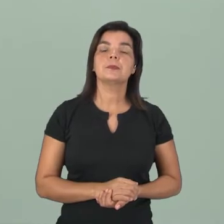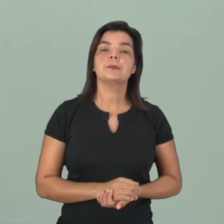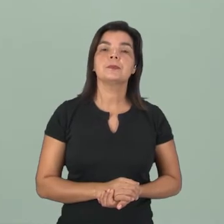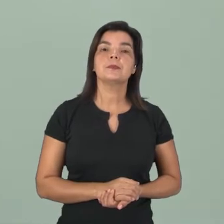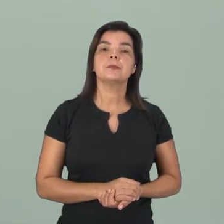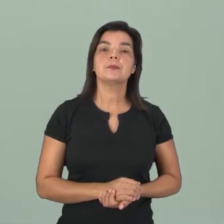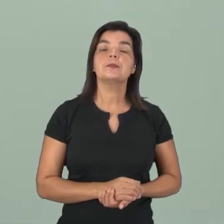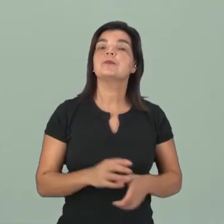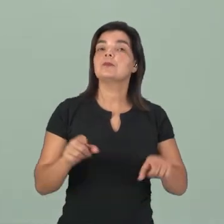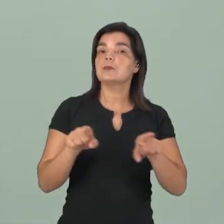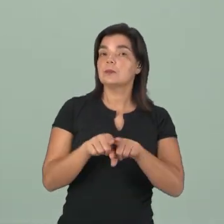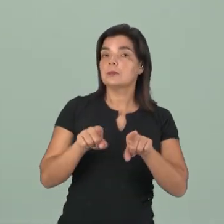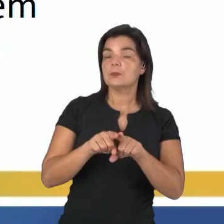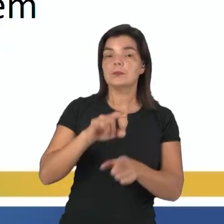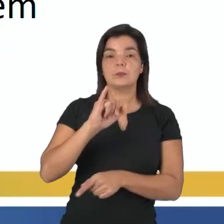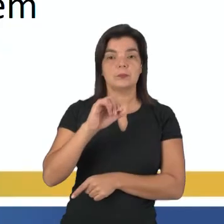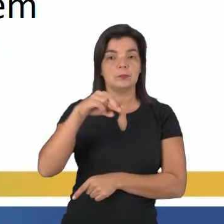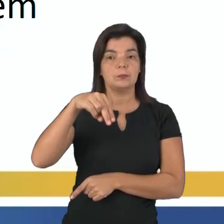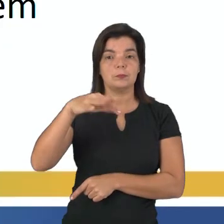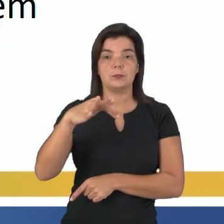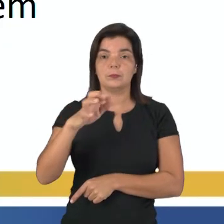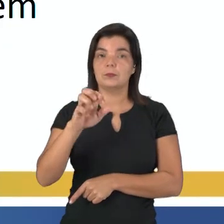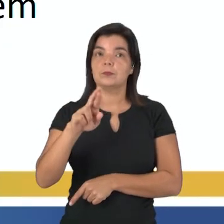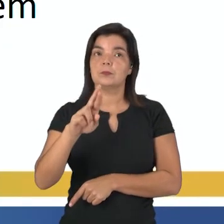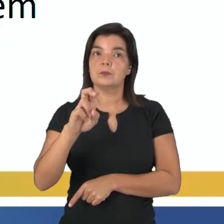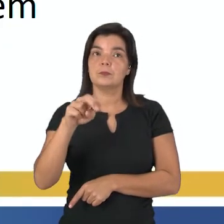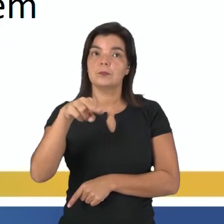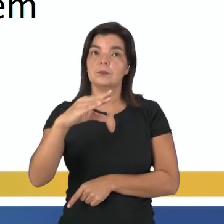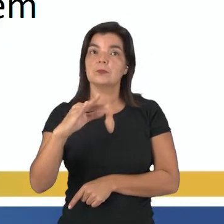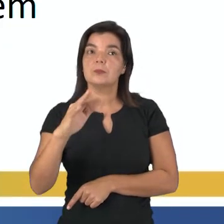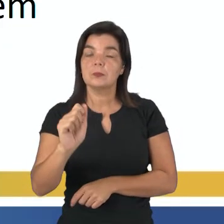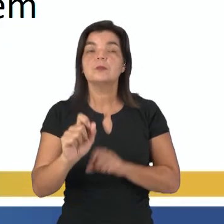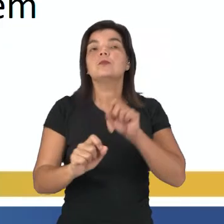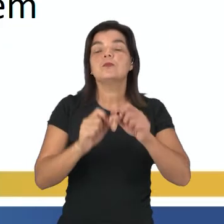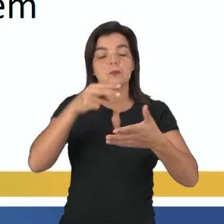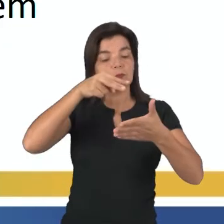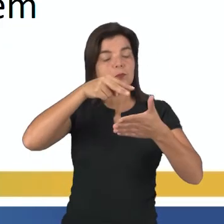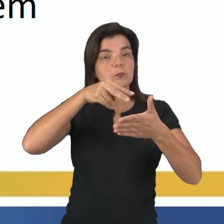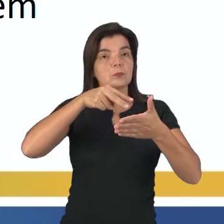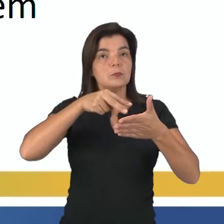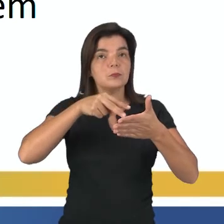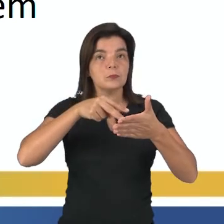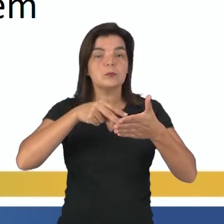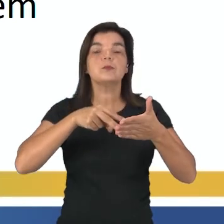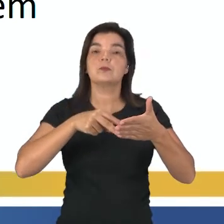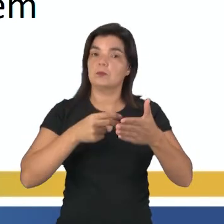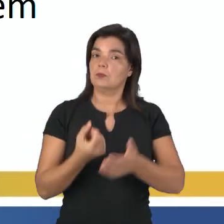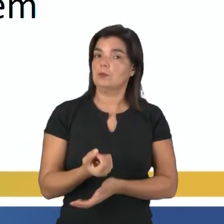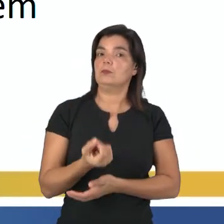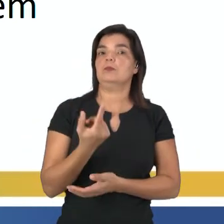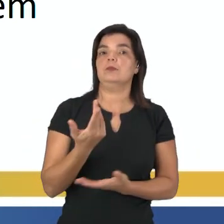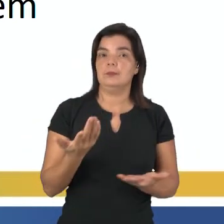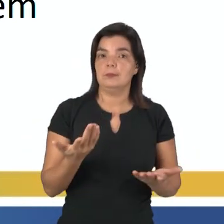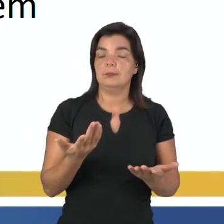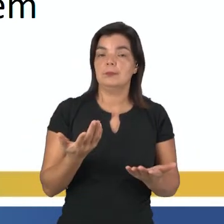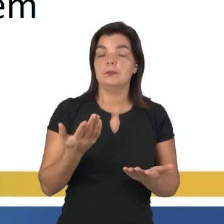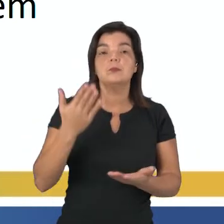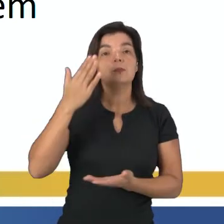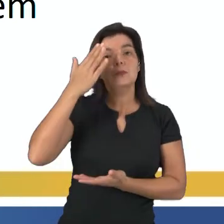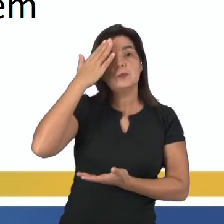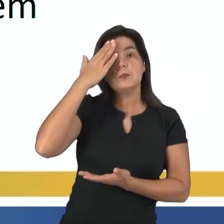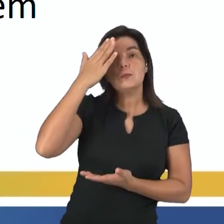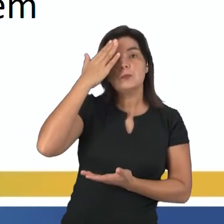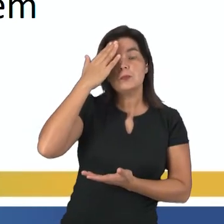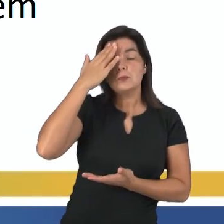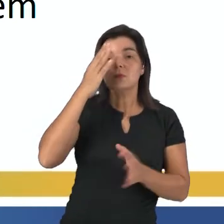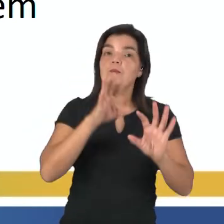tá? E aí também temos as inferências, né? Que a inferência aqui é quando eu leio, e interpreto de